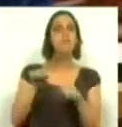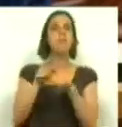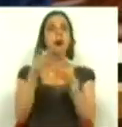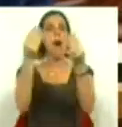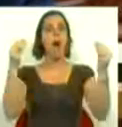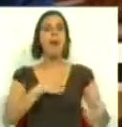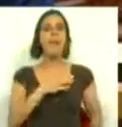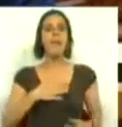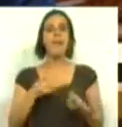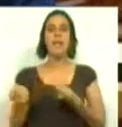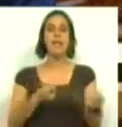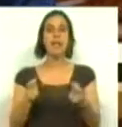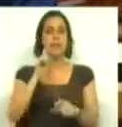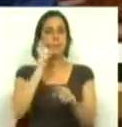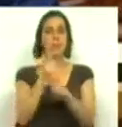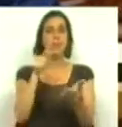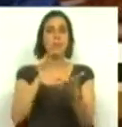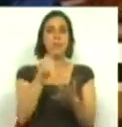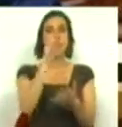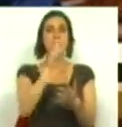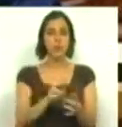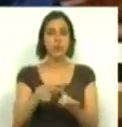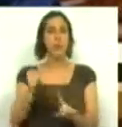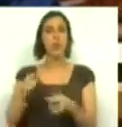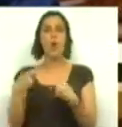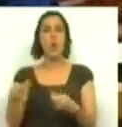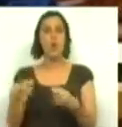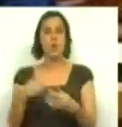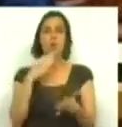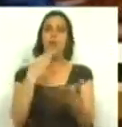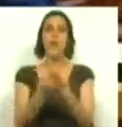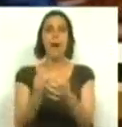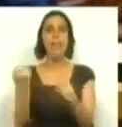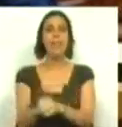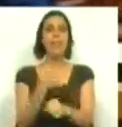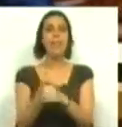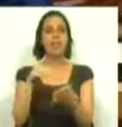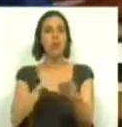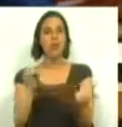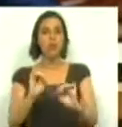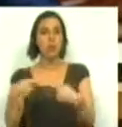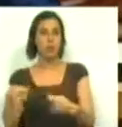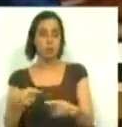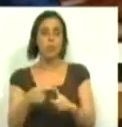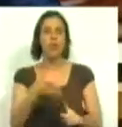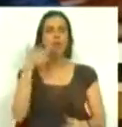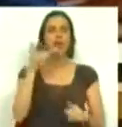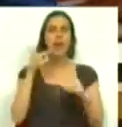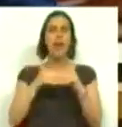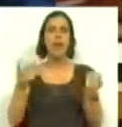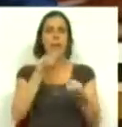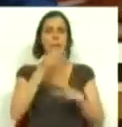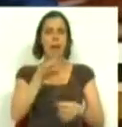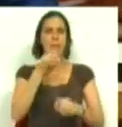visto que muitas entidades gestoras cobram tarifas que não cobrem os custos de prestação dos serviços. Os excessivos